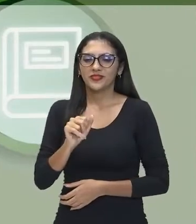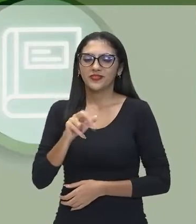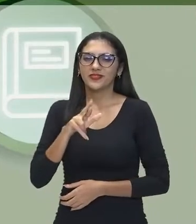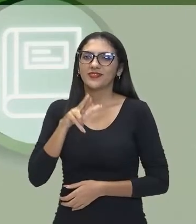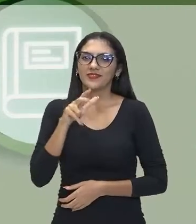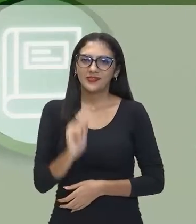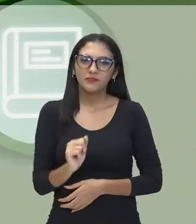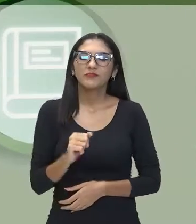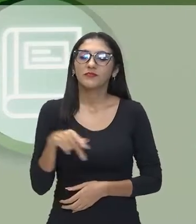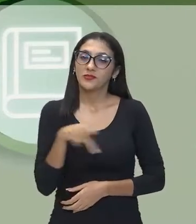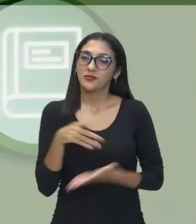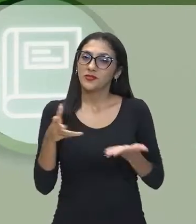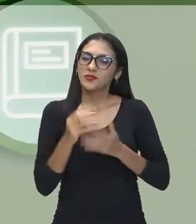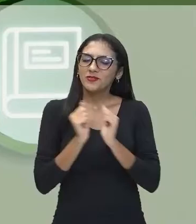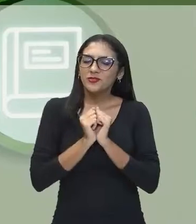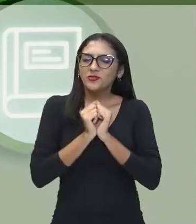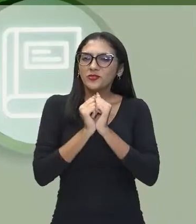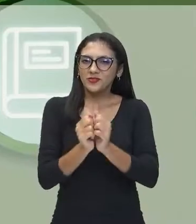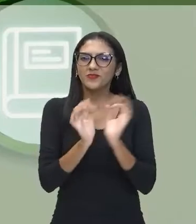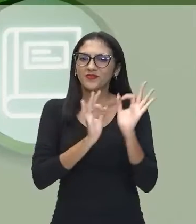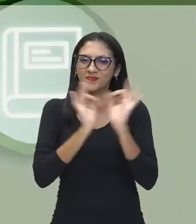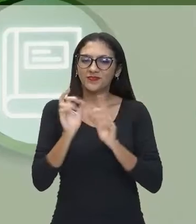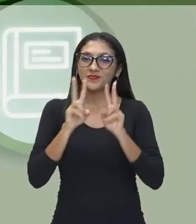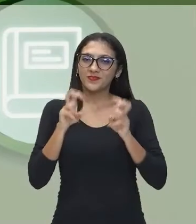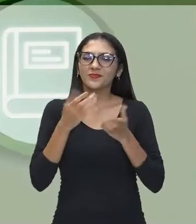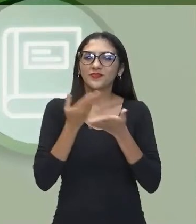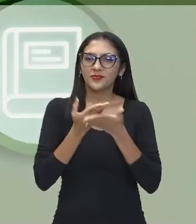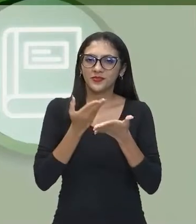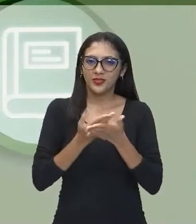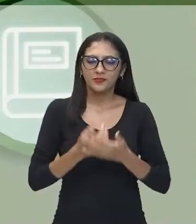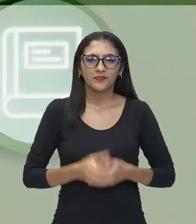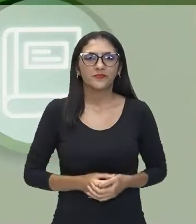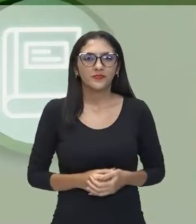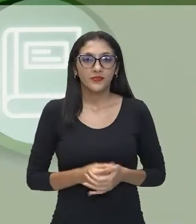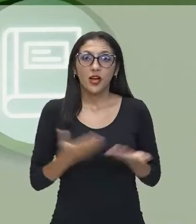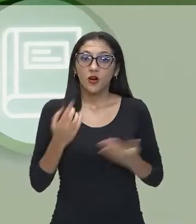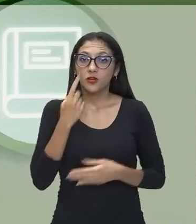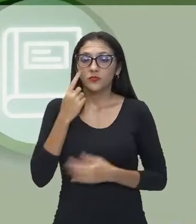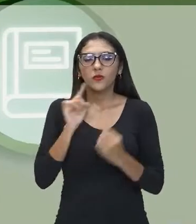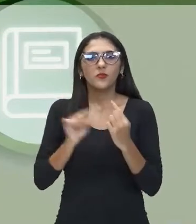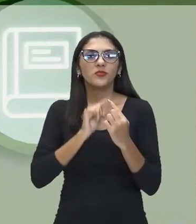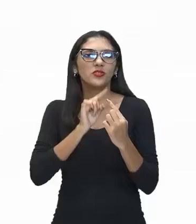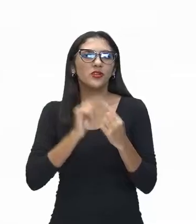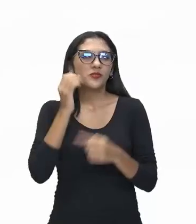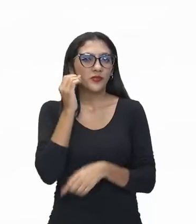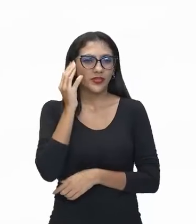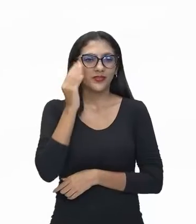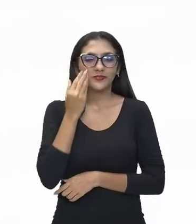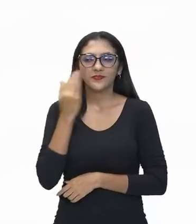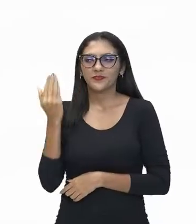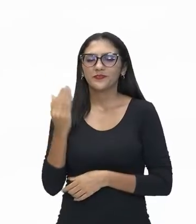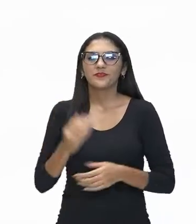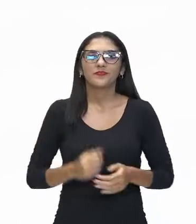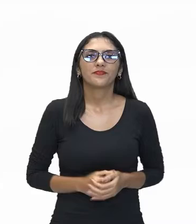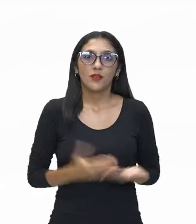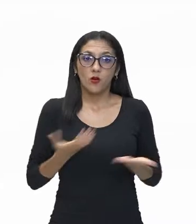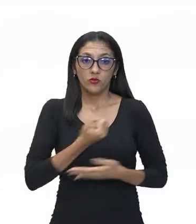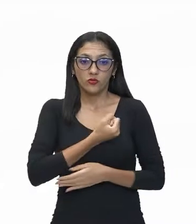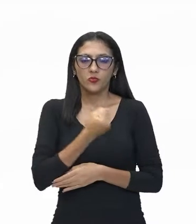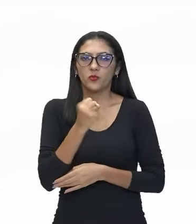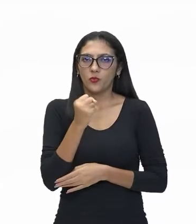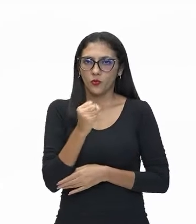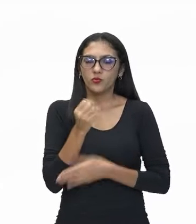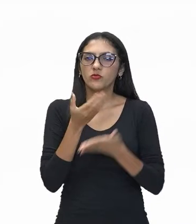a professora que vai acompanhar vocês na aula de hoje. Vamos dar uma olhadinha no nosso objeto de conhecimento. Aula 8, objeto